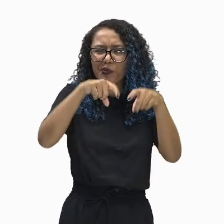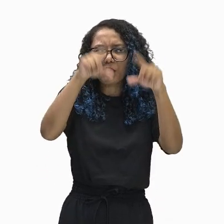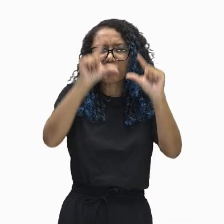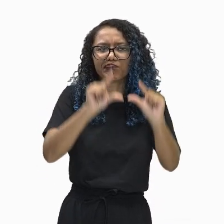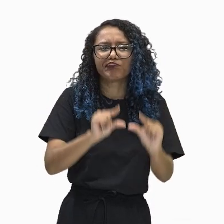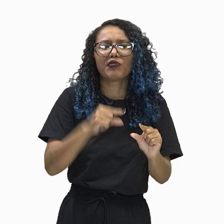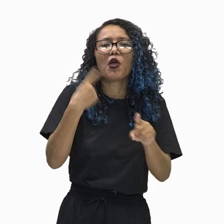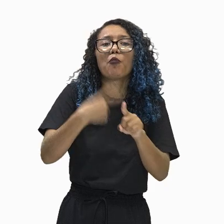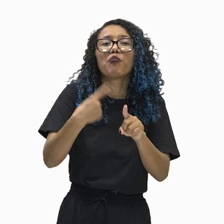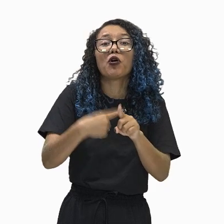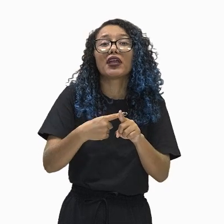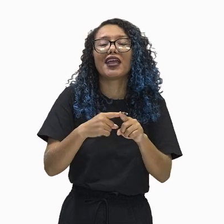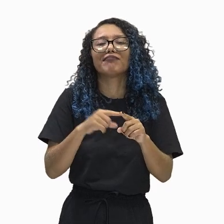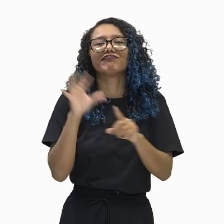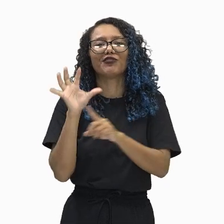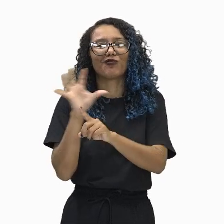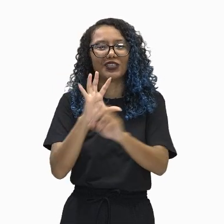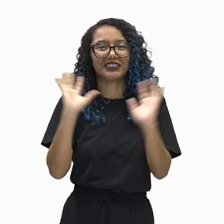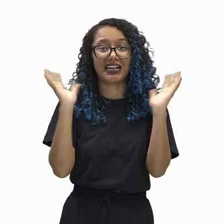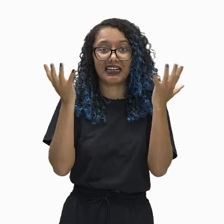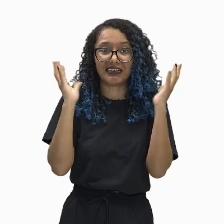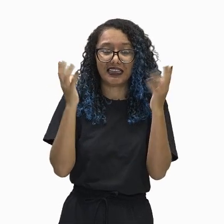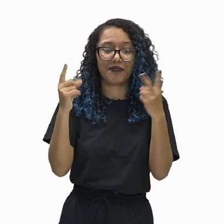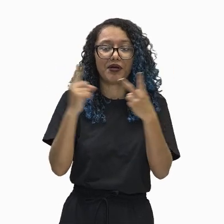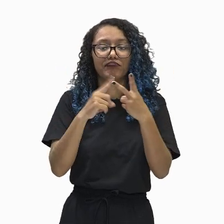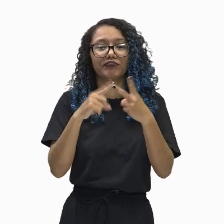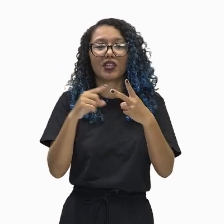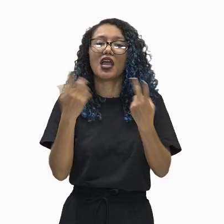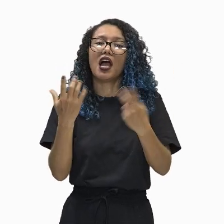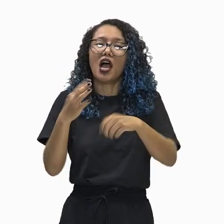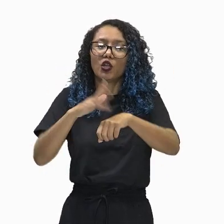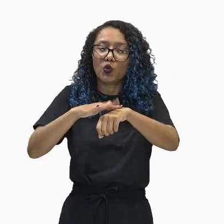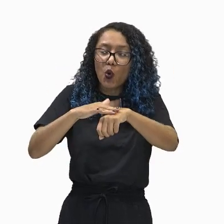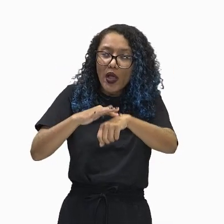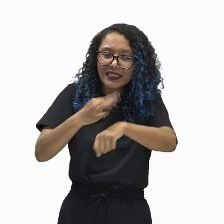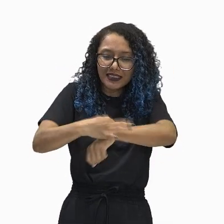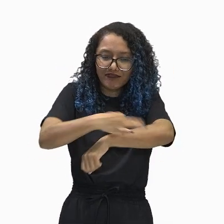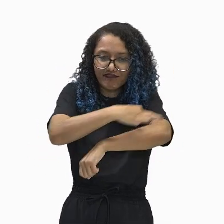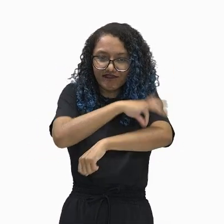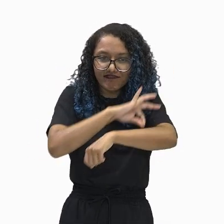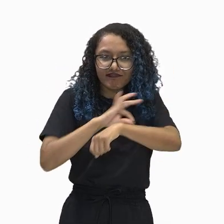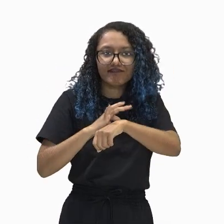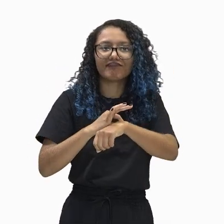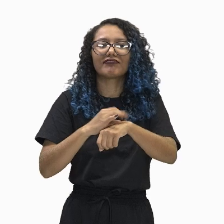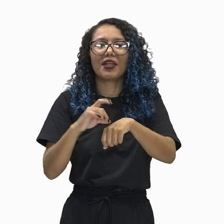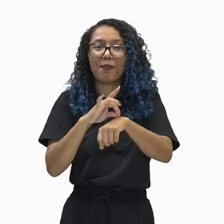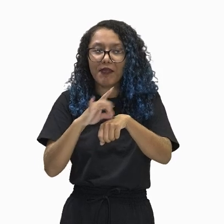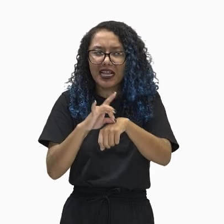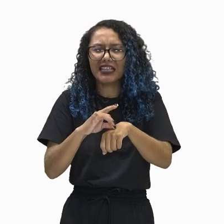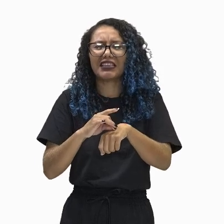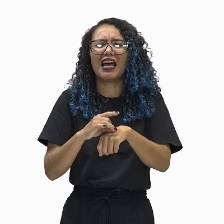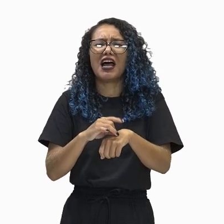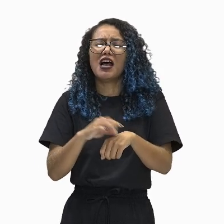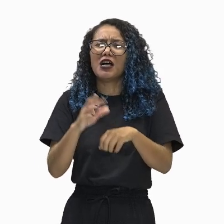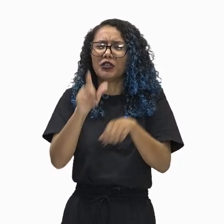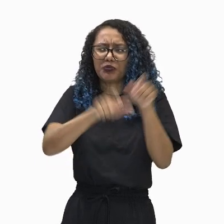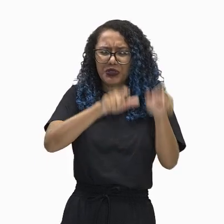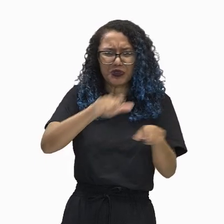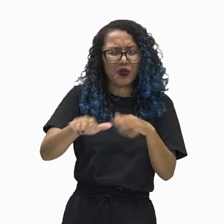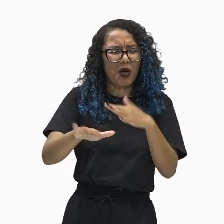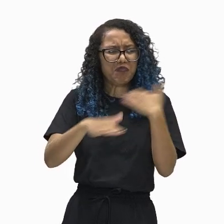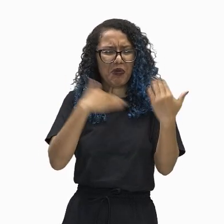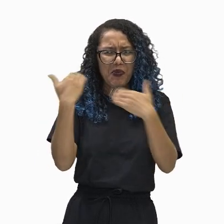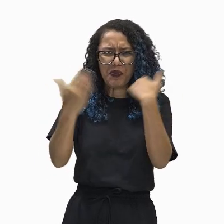causa das intempéries naturais. A peste negra foi uma doença que matou milhões de pessoas e espalhou-se rapidamente pela